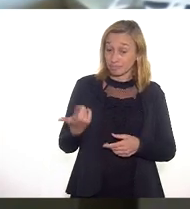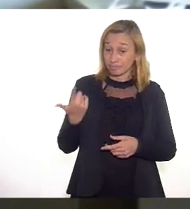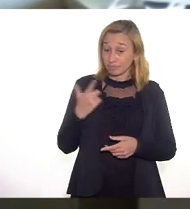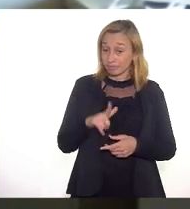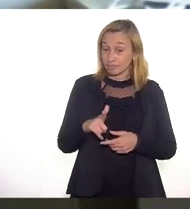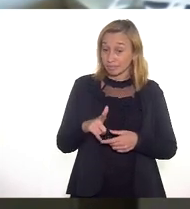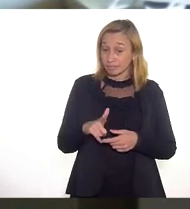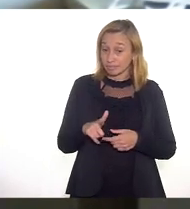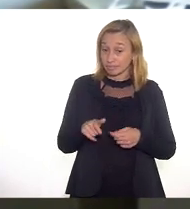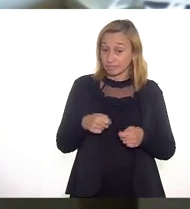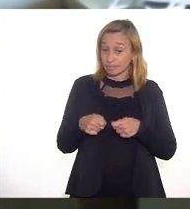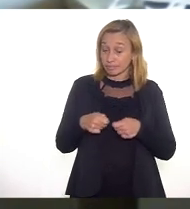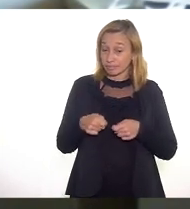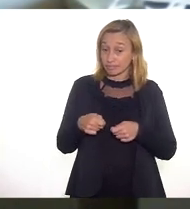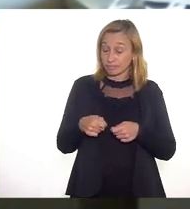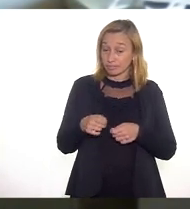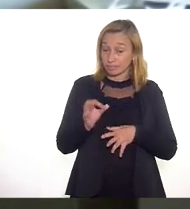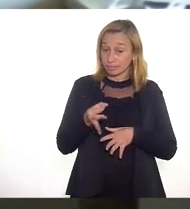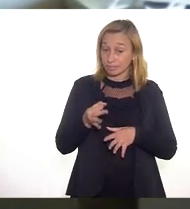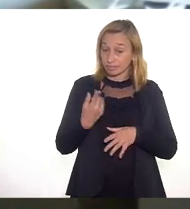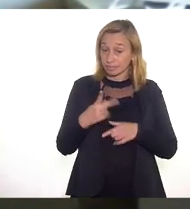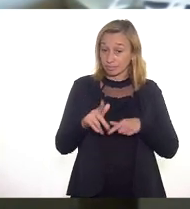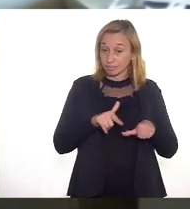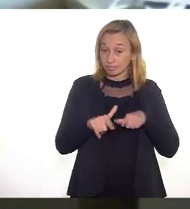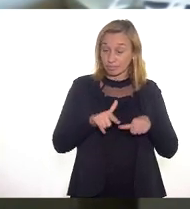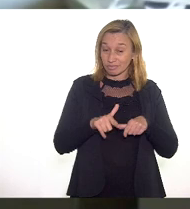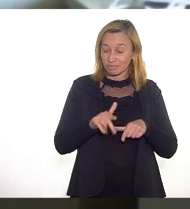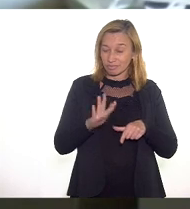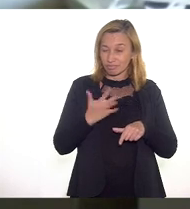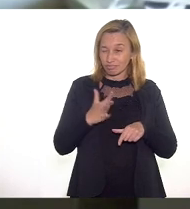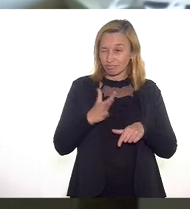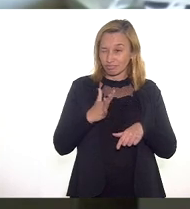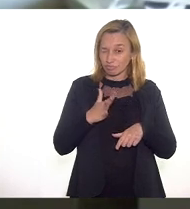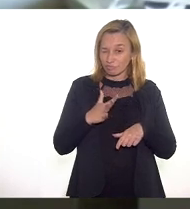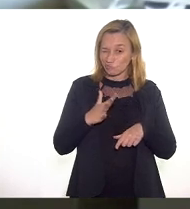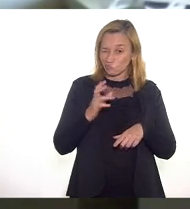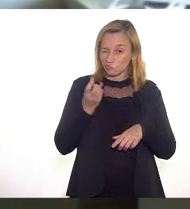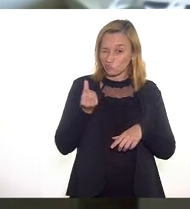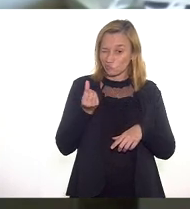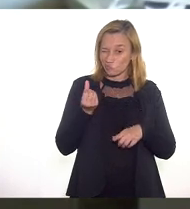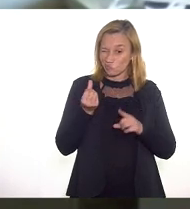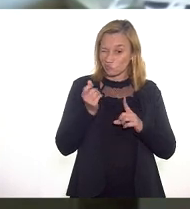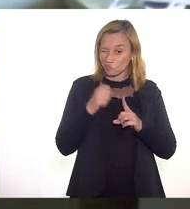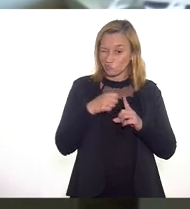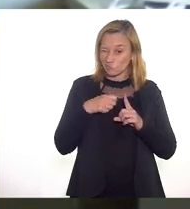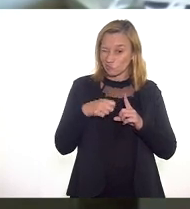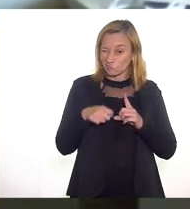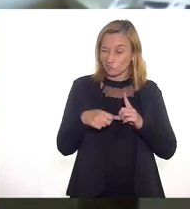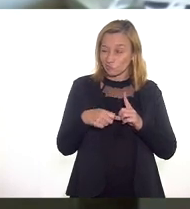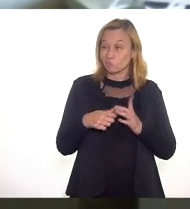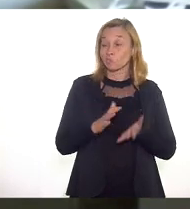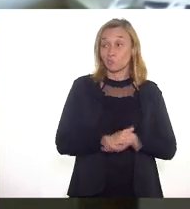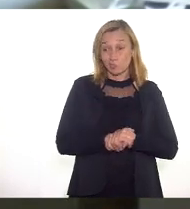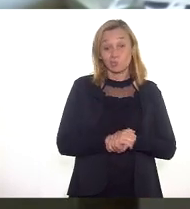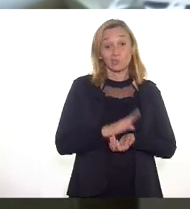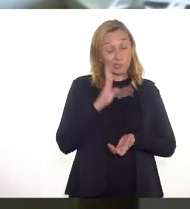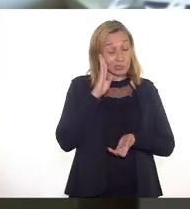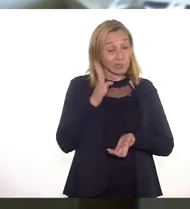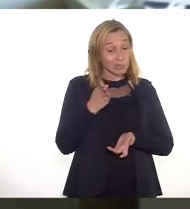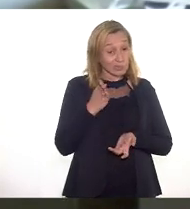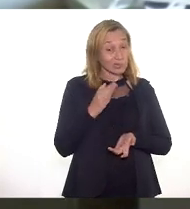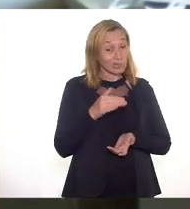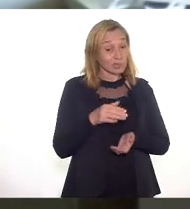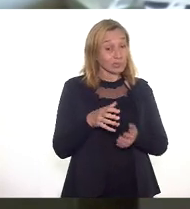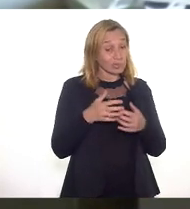sua pasta, ele precisaria de, no mínimo, uns 6 meses. Principalmente uma pasta